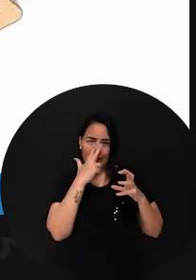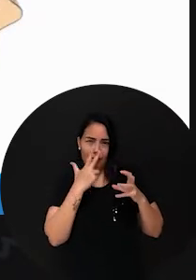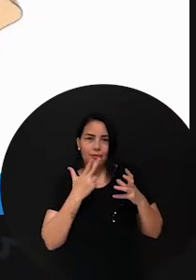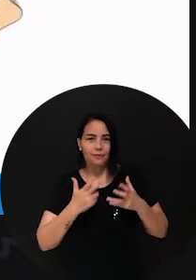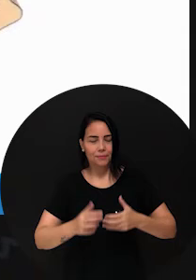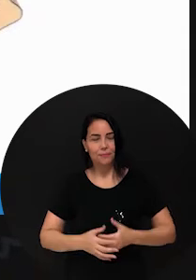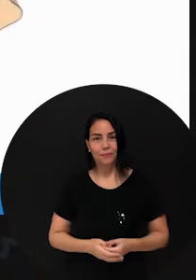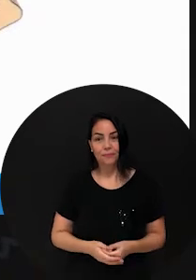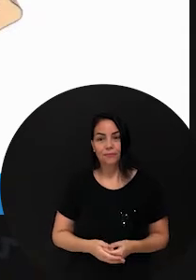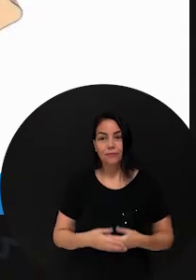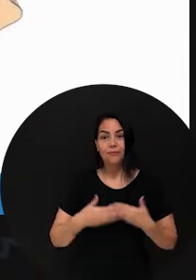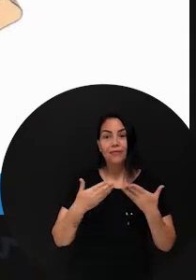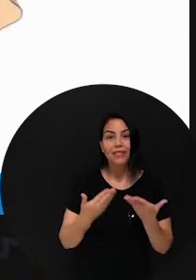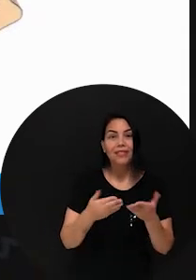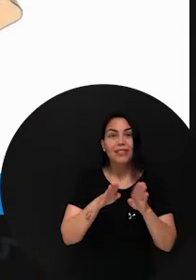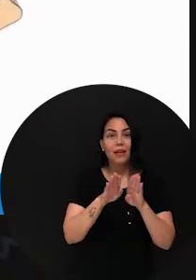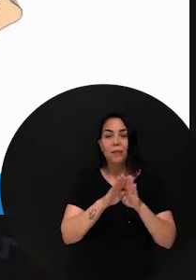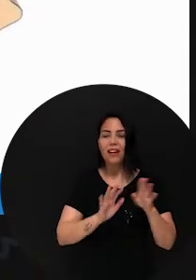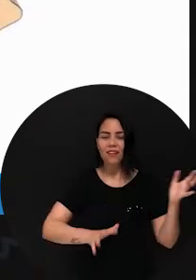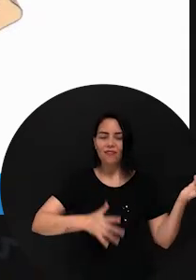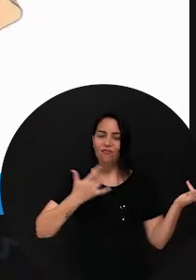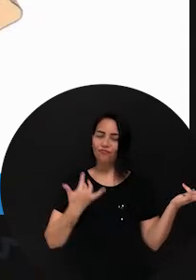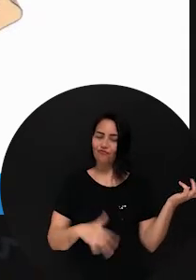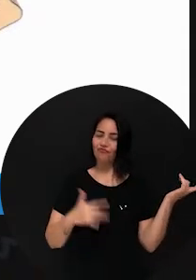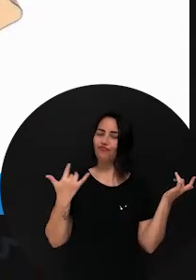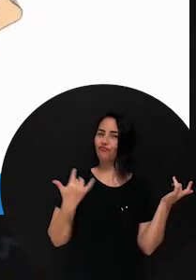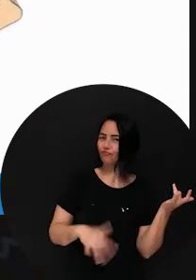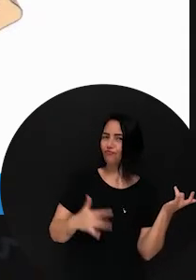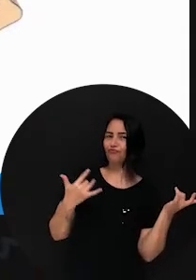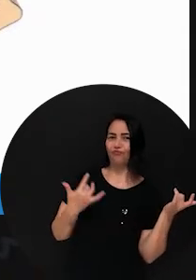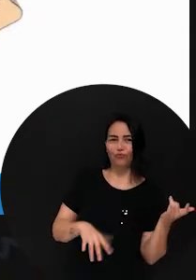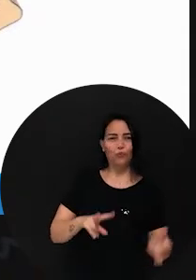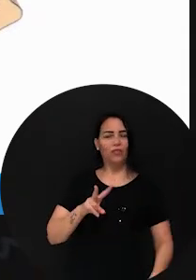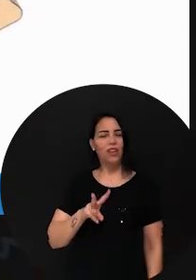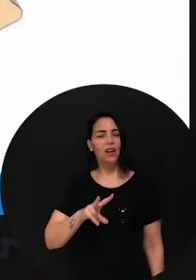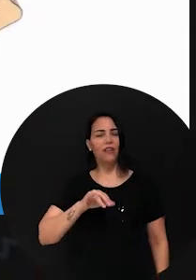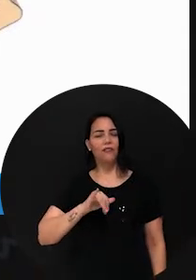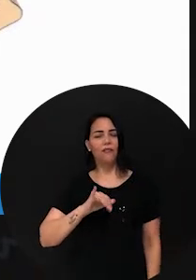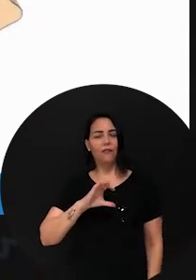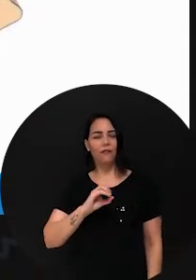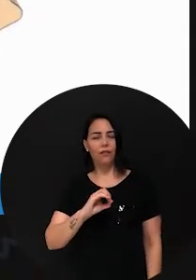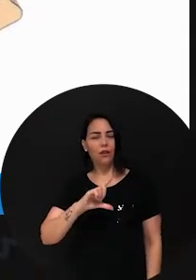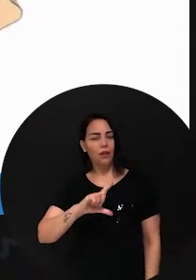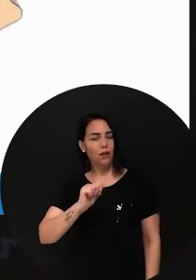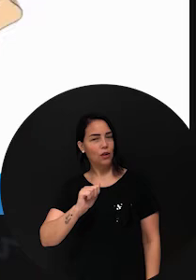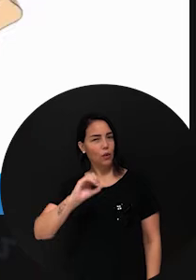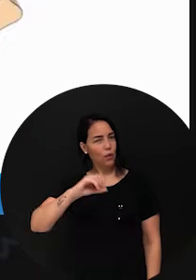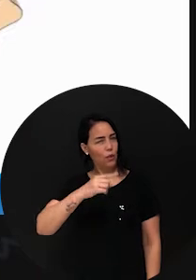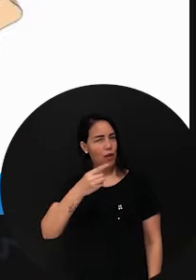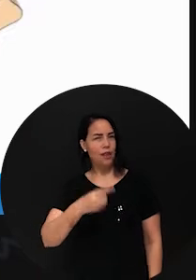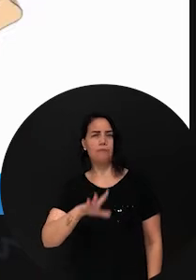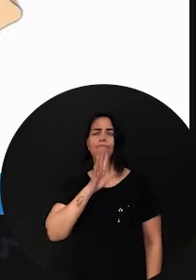Violão, que é também um instrumento bem conhecido, tanto popularmente como